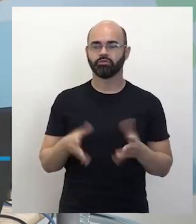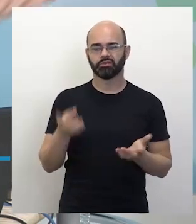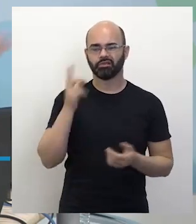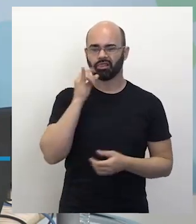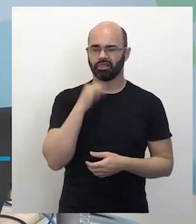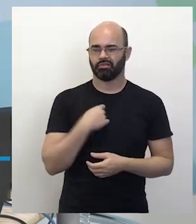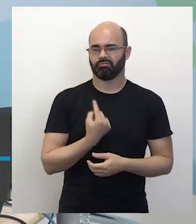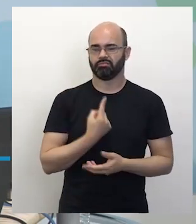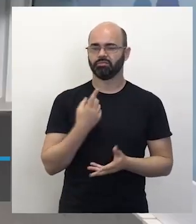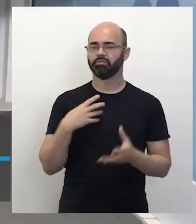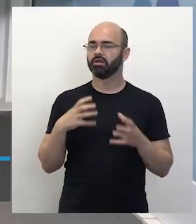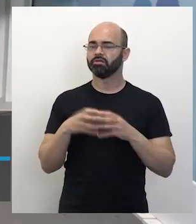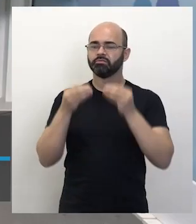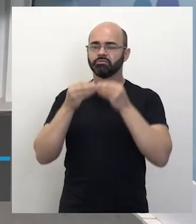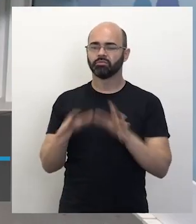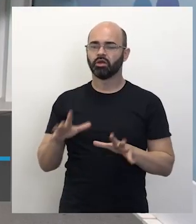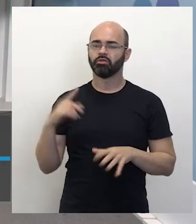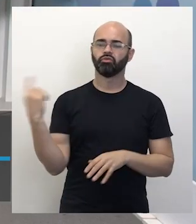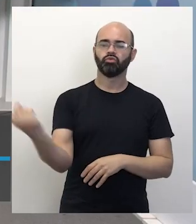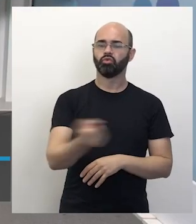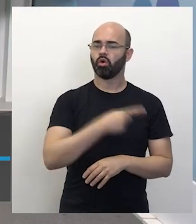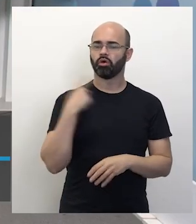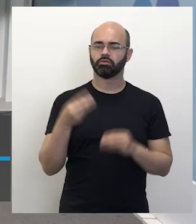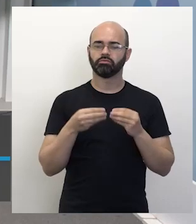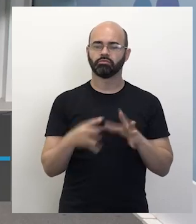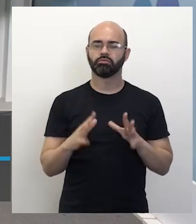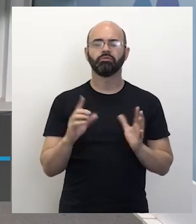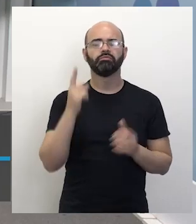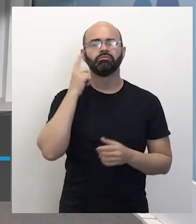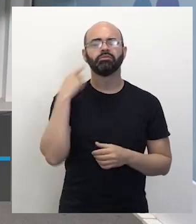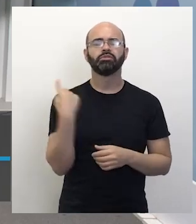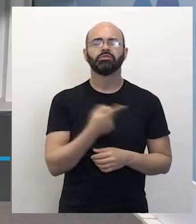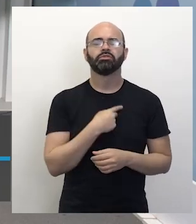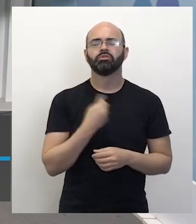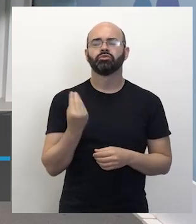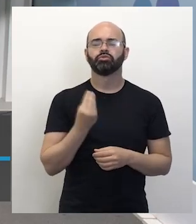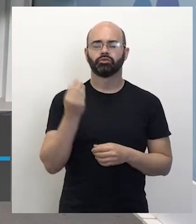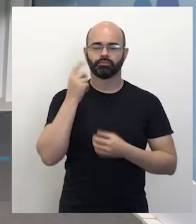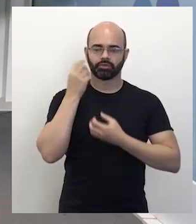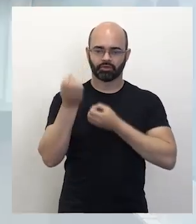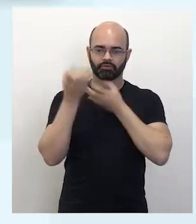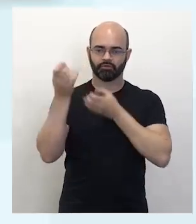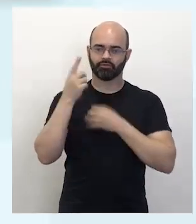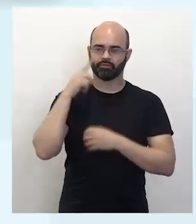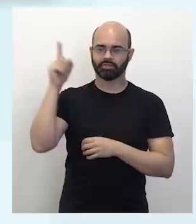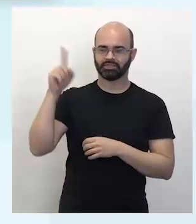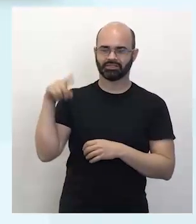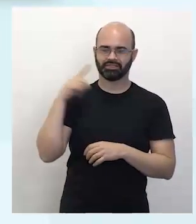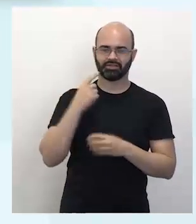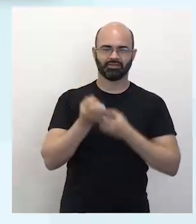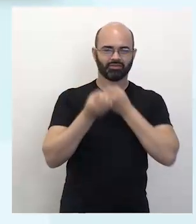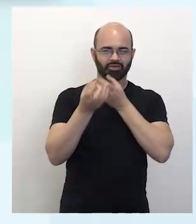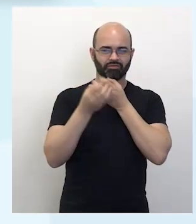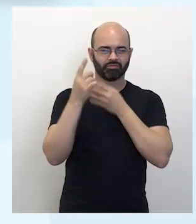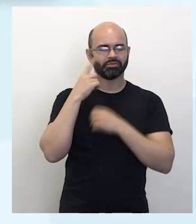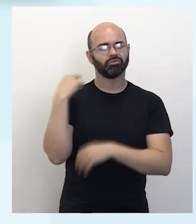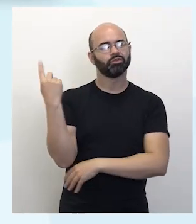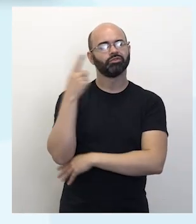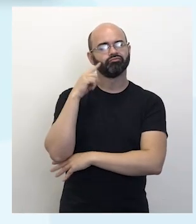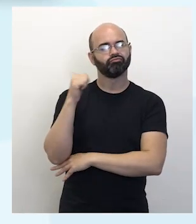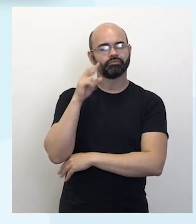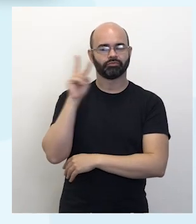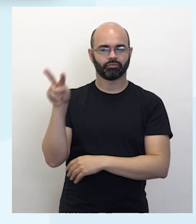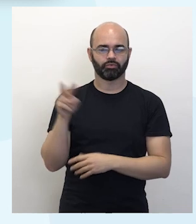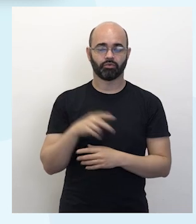juntos, o que será que isso tem a ver com a gente, hein, Anderson? Então, vamos dar uma analisada em alguns dados aqui, ó, para a gente refletir sobre isso. O